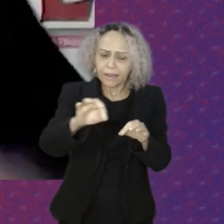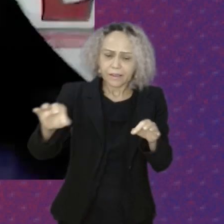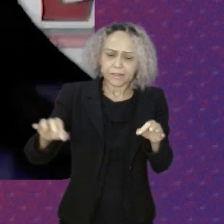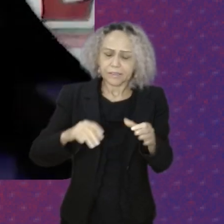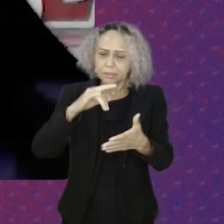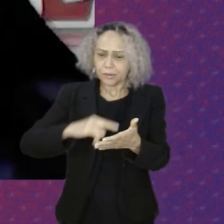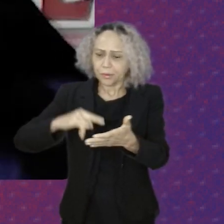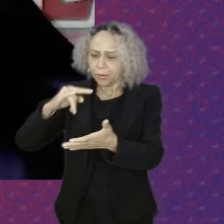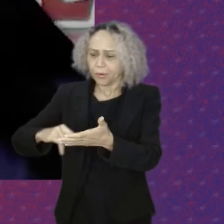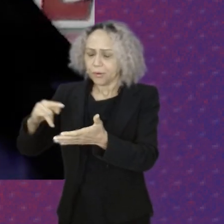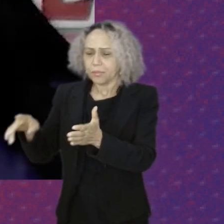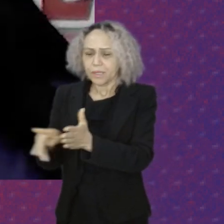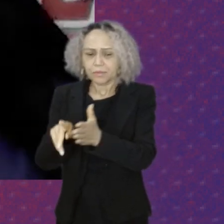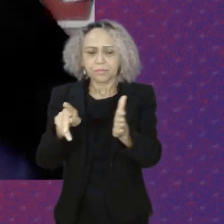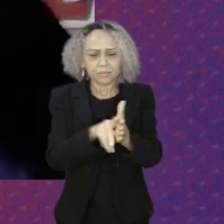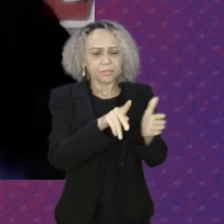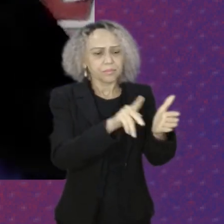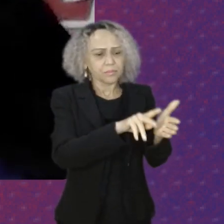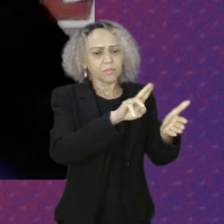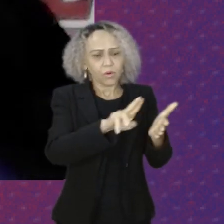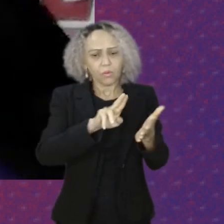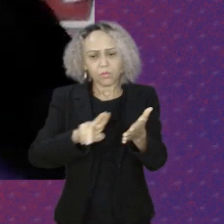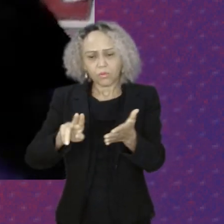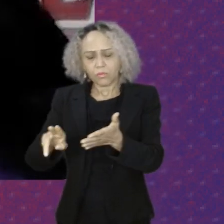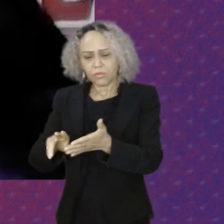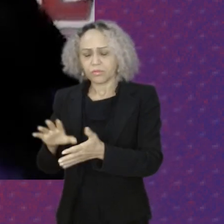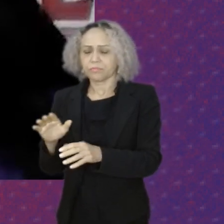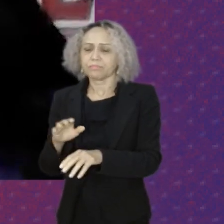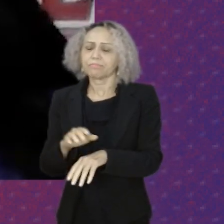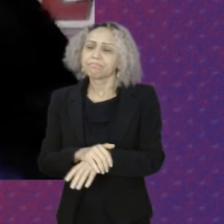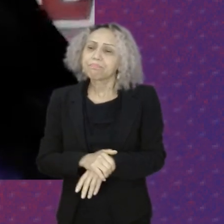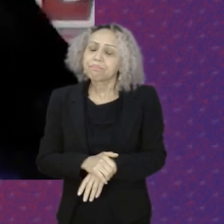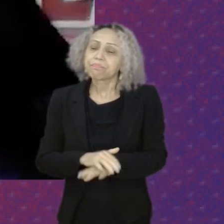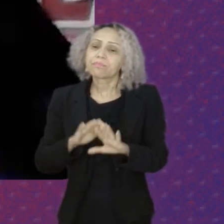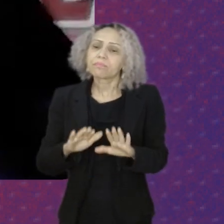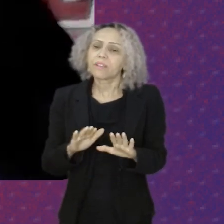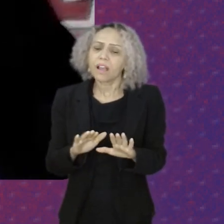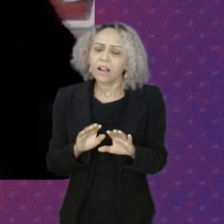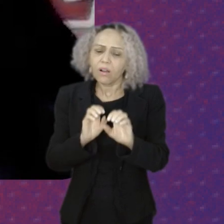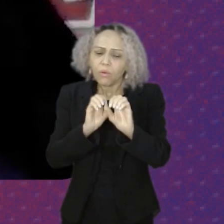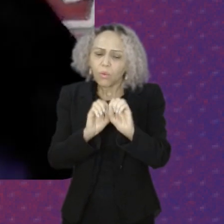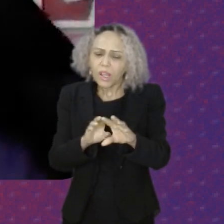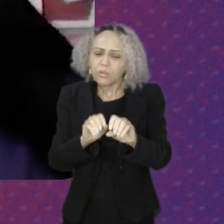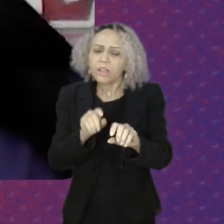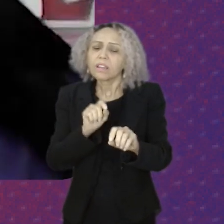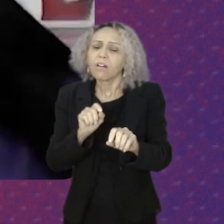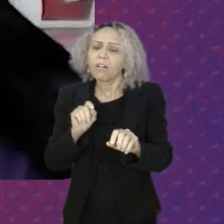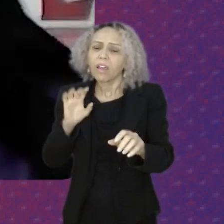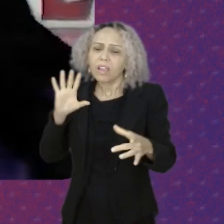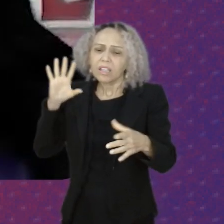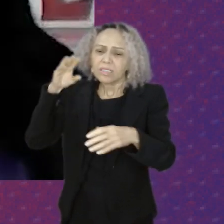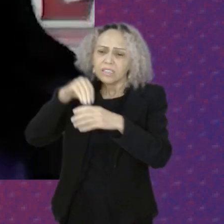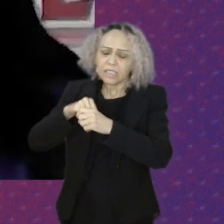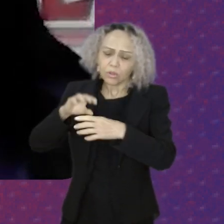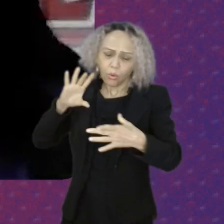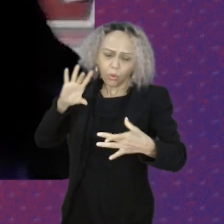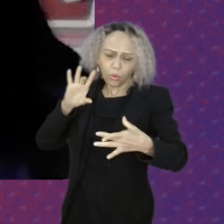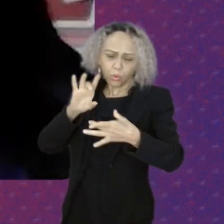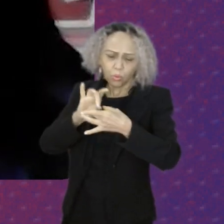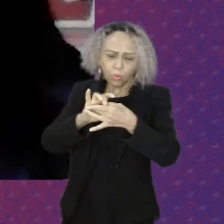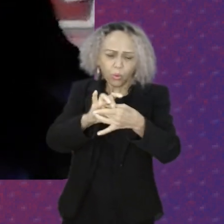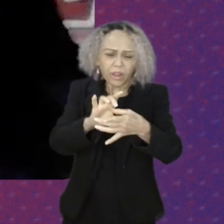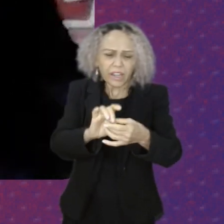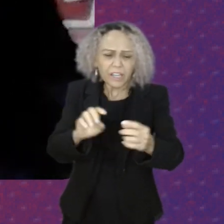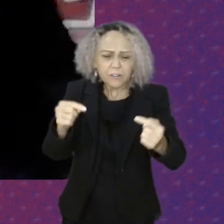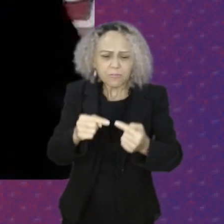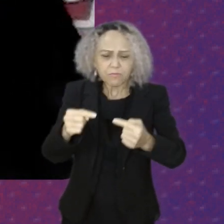de contextos, uma educação para ser contextualizada com a vida das